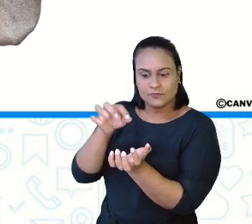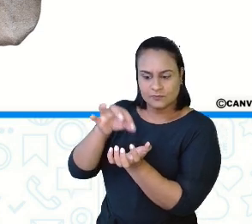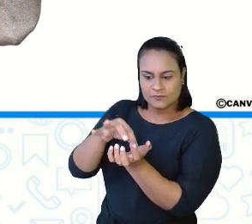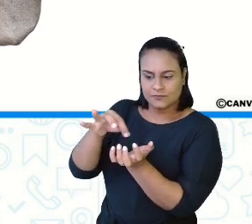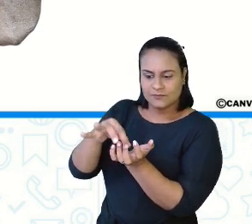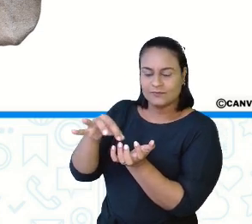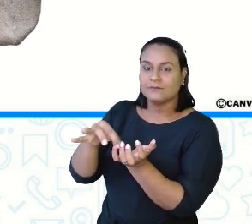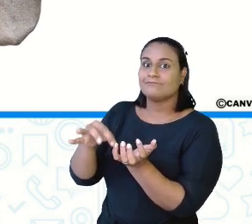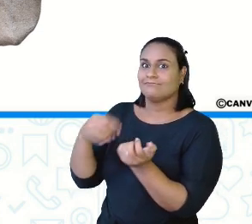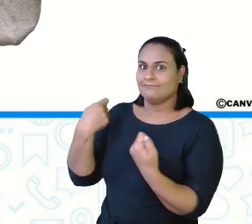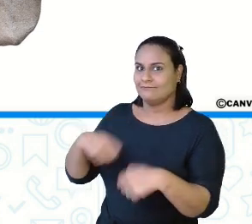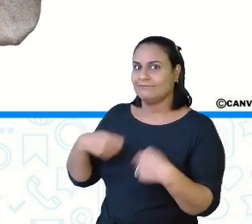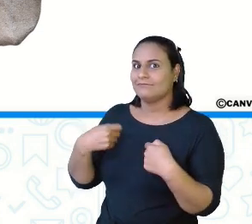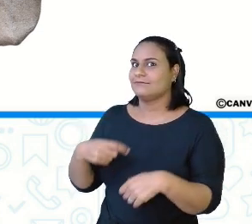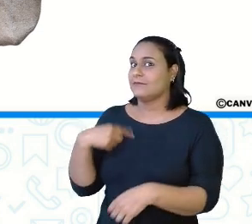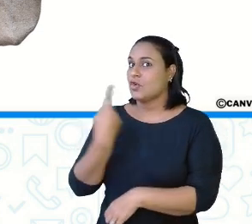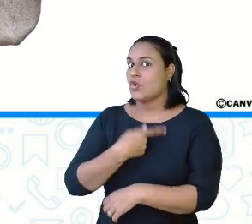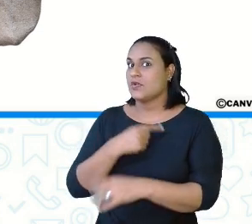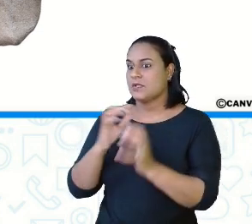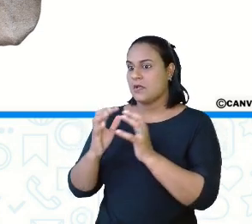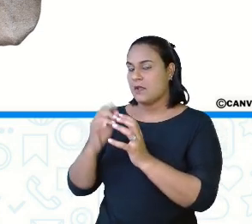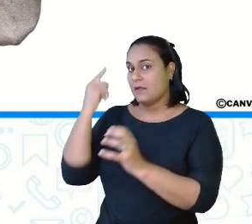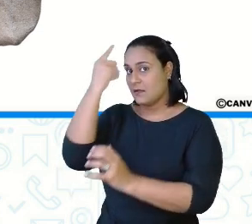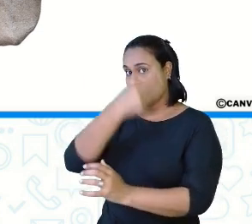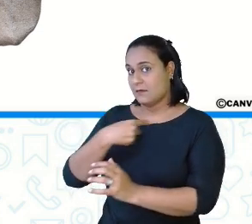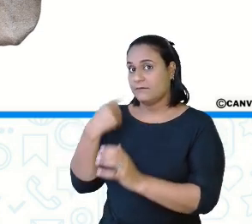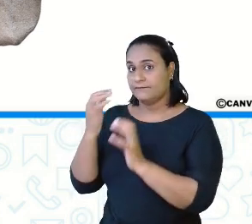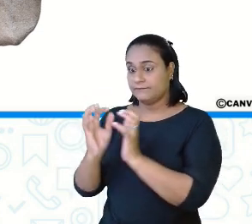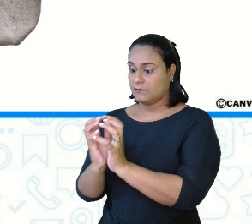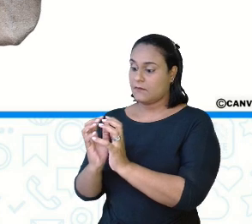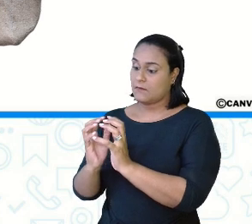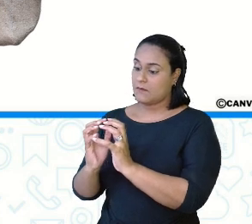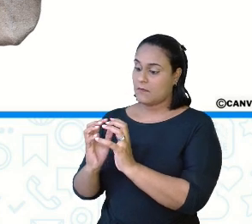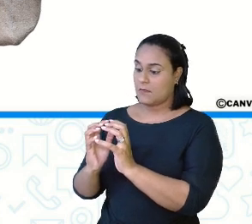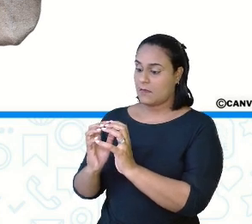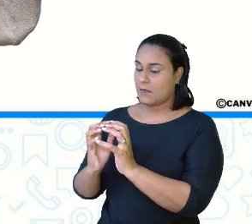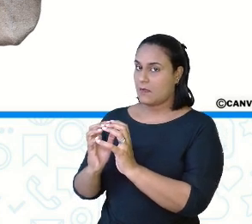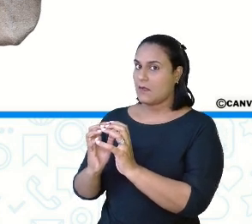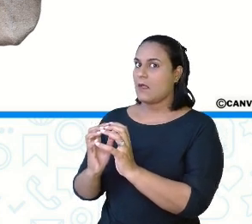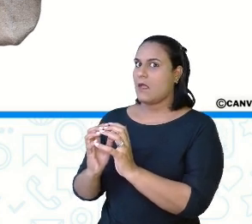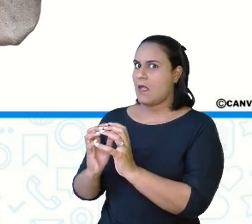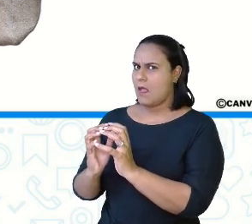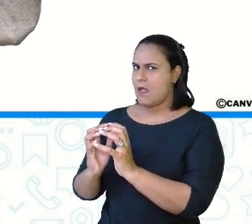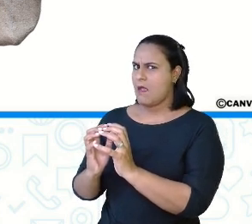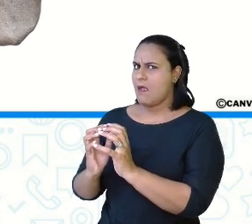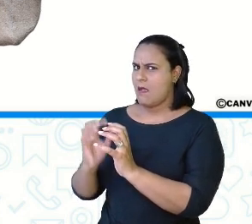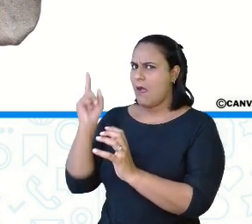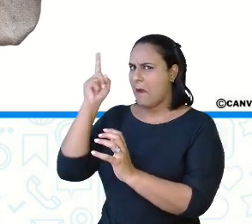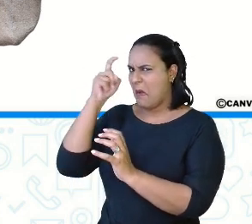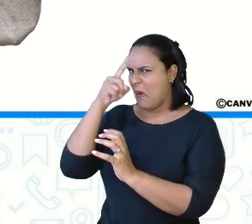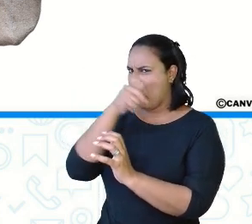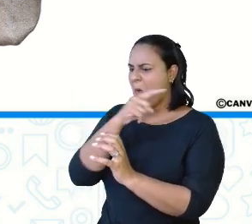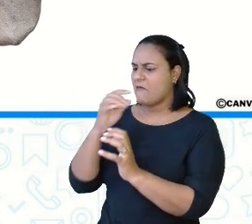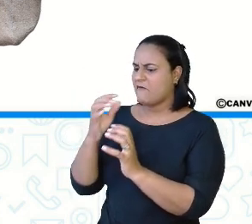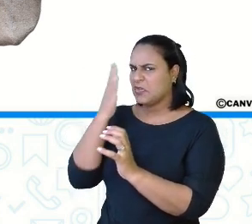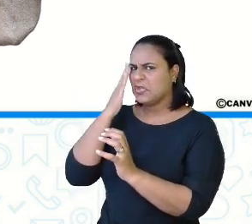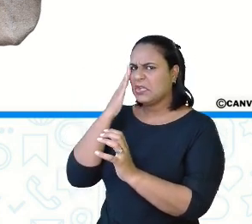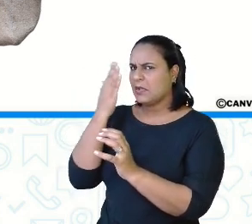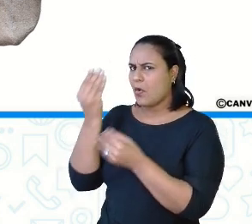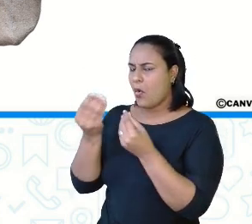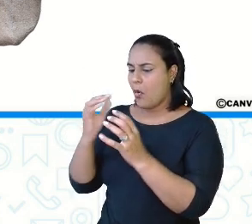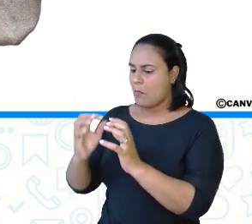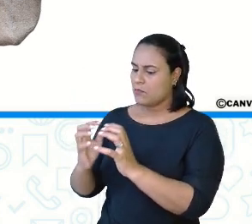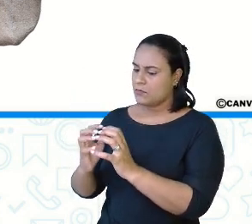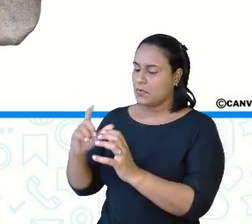nós temos aqui, na nossa cabeça, o crânio, a estrutura mais complexa do esqueleto. Nós